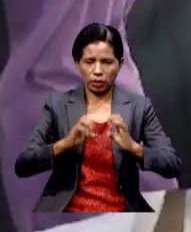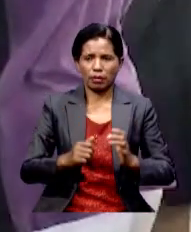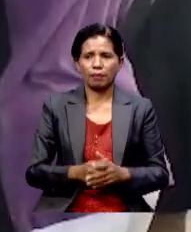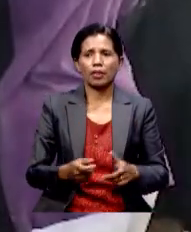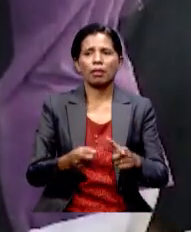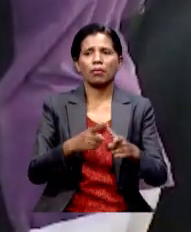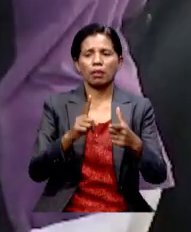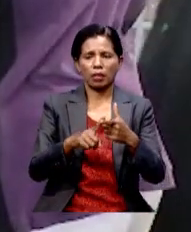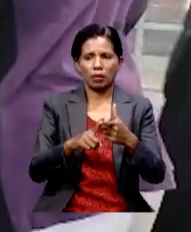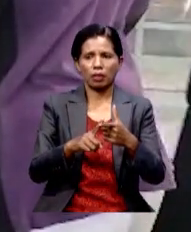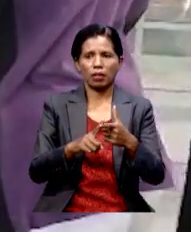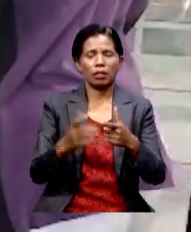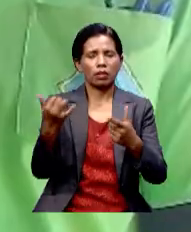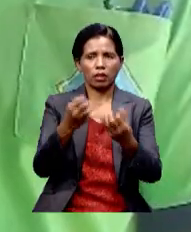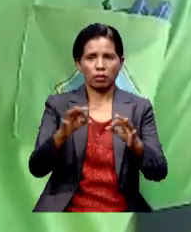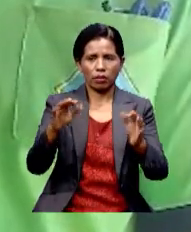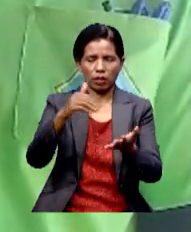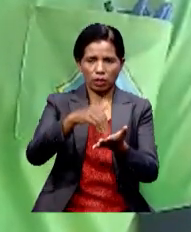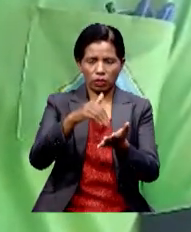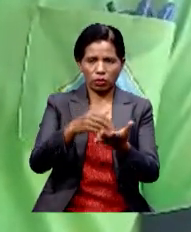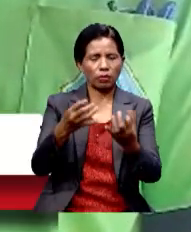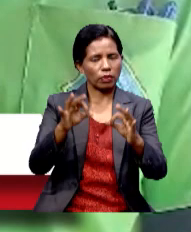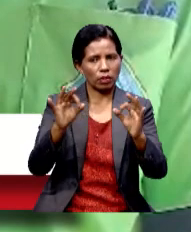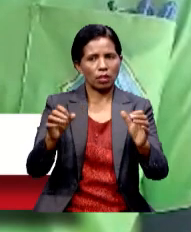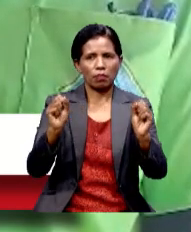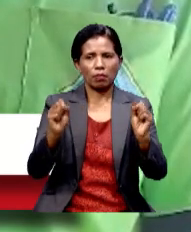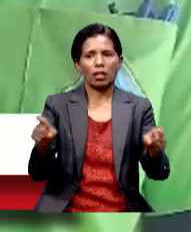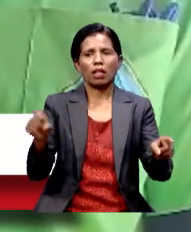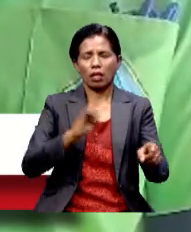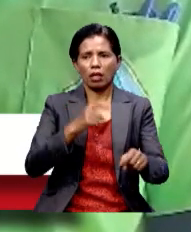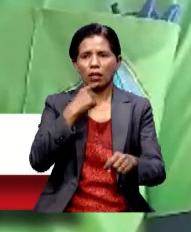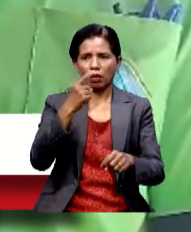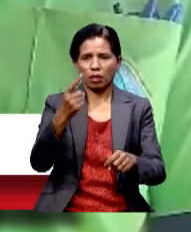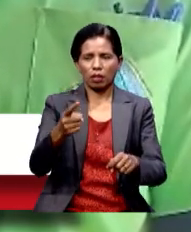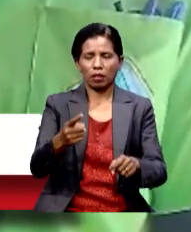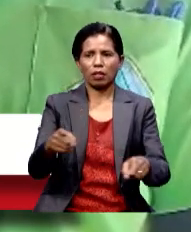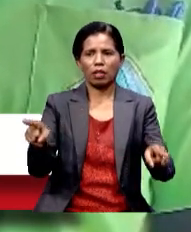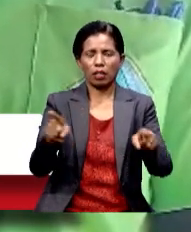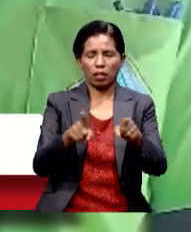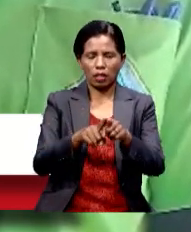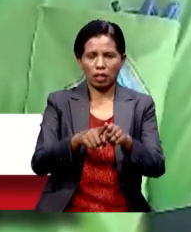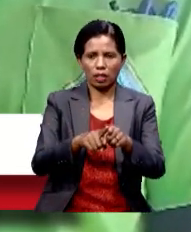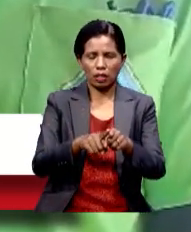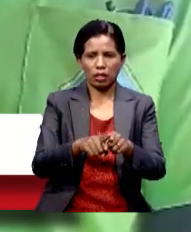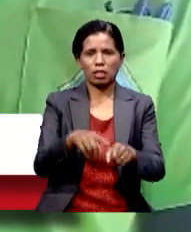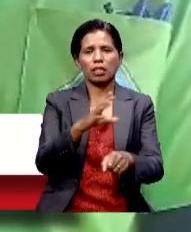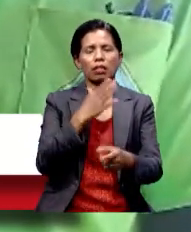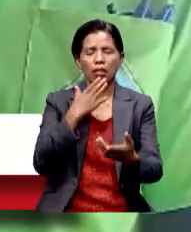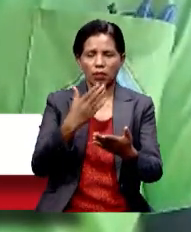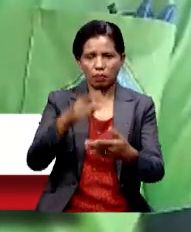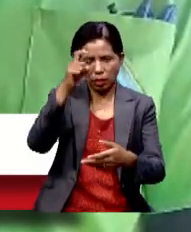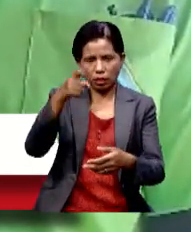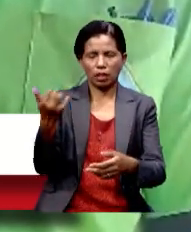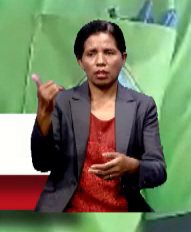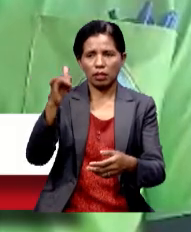Fase primeiro, antes de atu, remate sira no estudo. Onde beira sai hansa ia odihan, onde beira sai hansa bucai ida basira, banhira sira he,